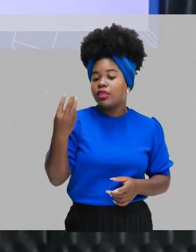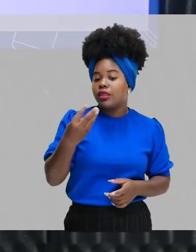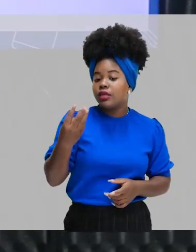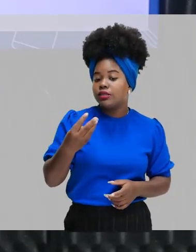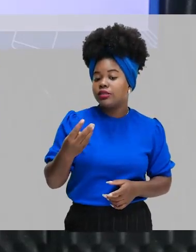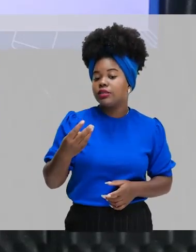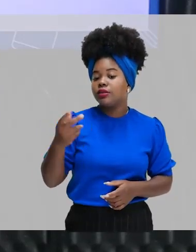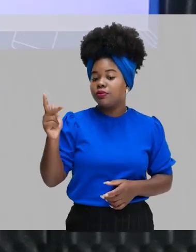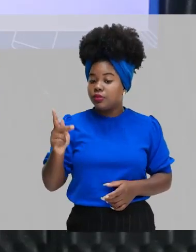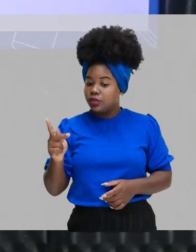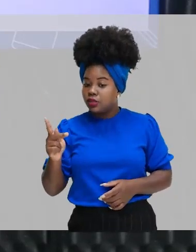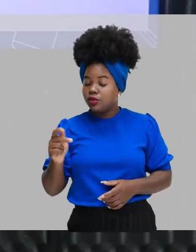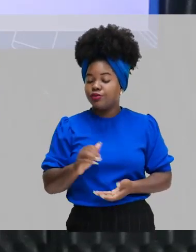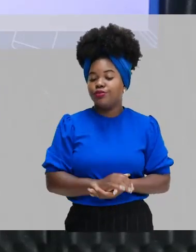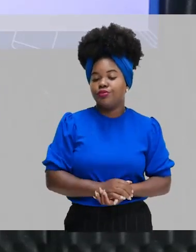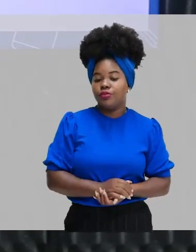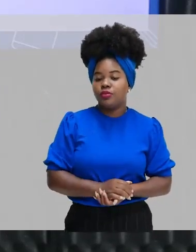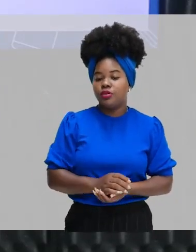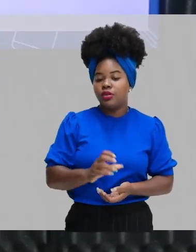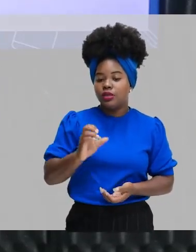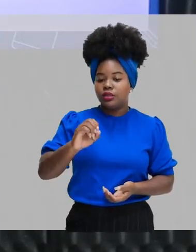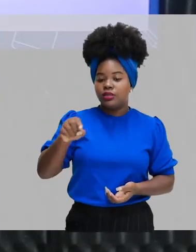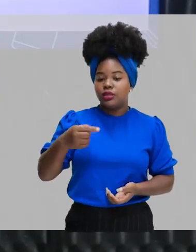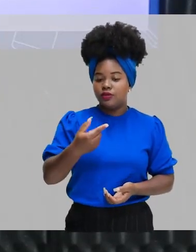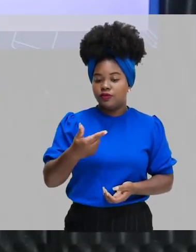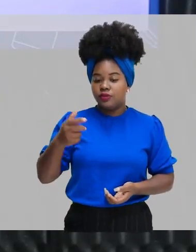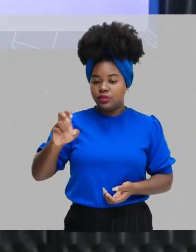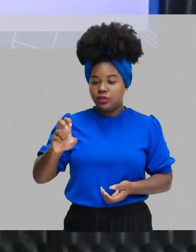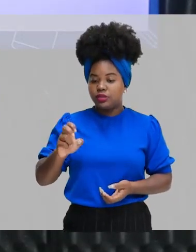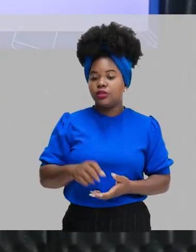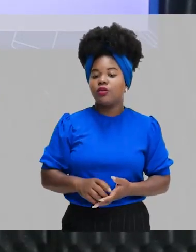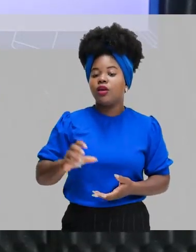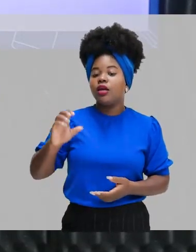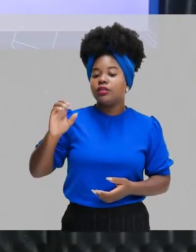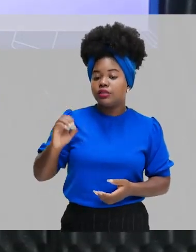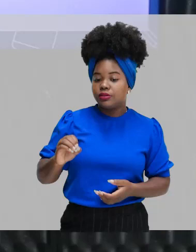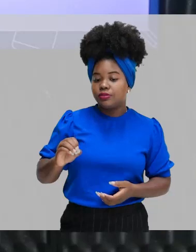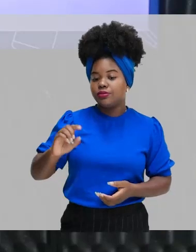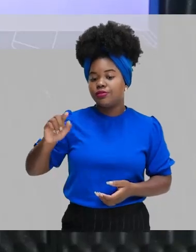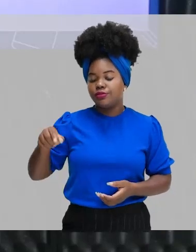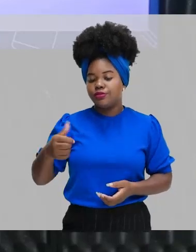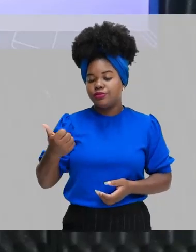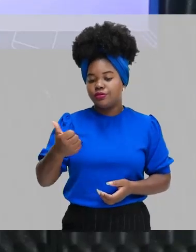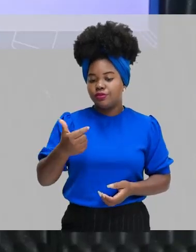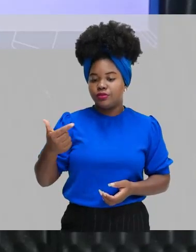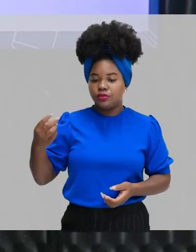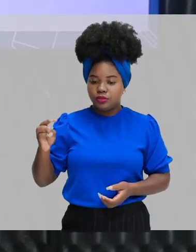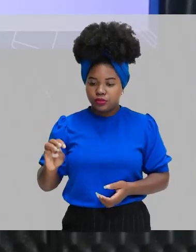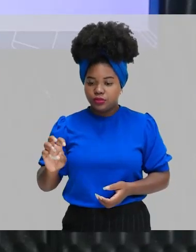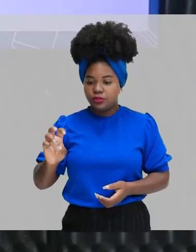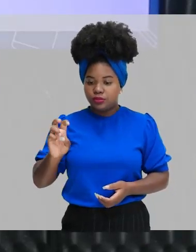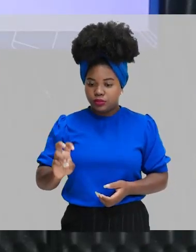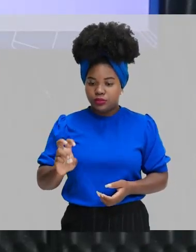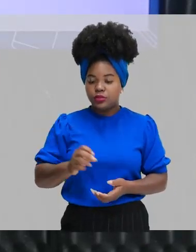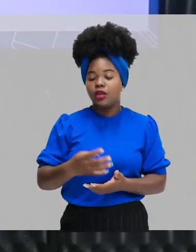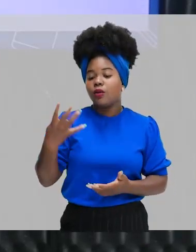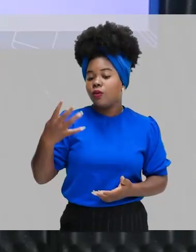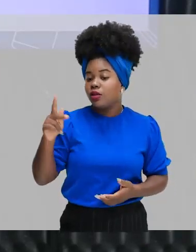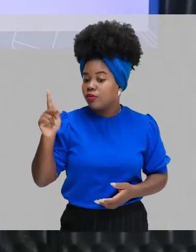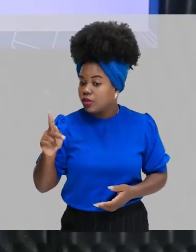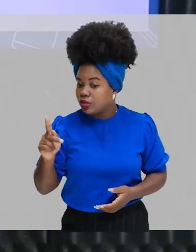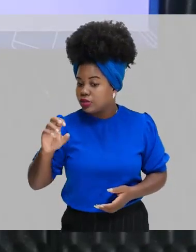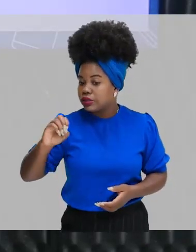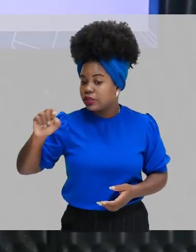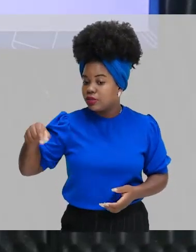metade metade 0,25 0,125 g mais outra meia vida a quarta